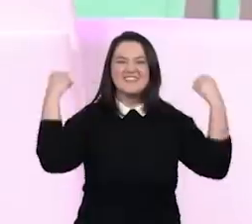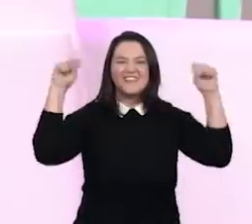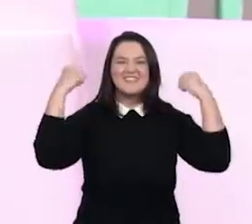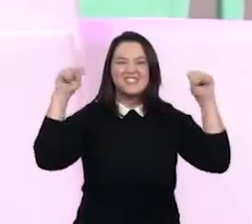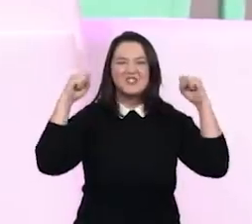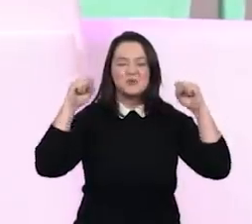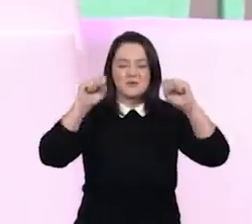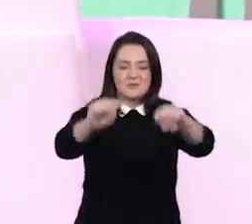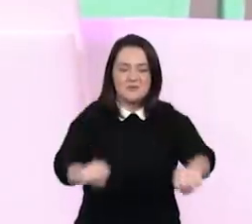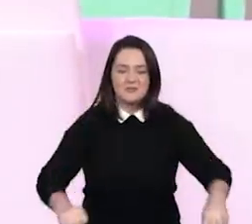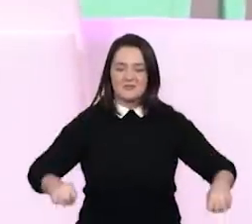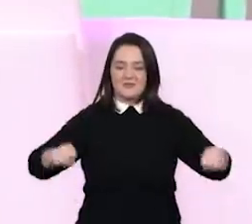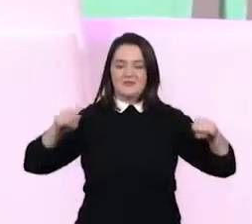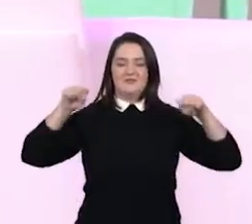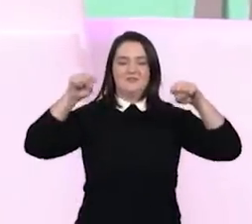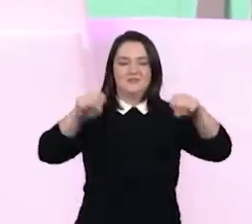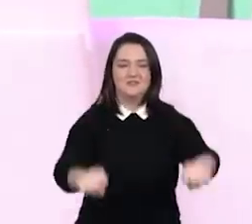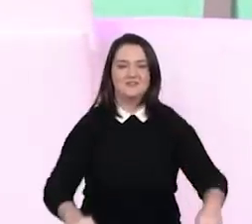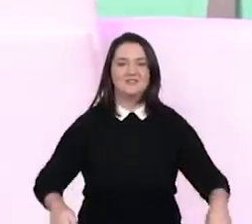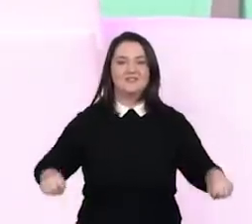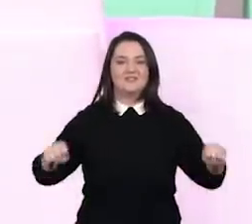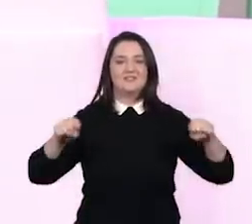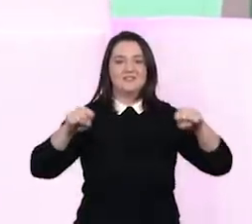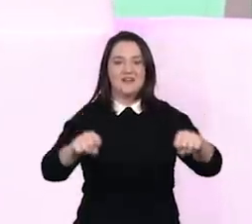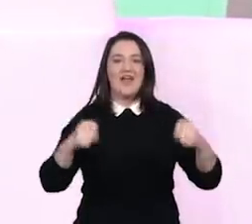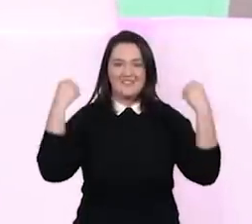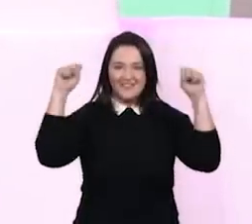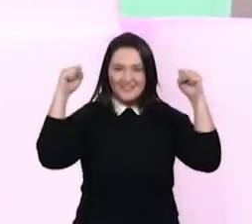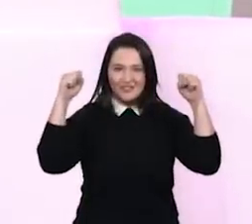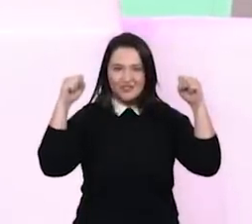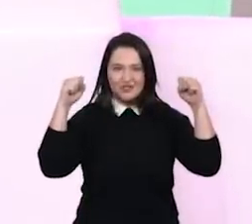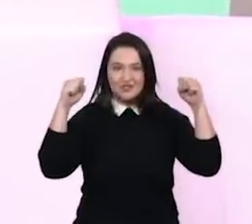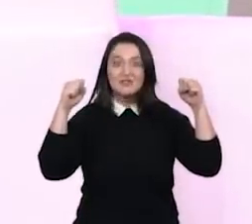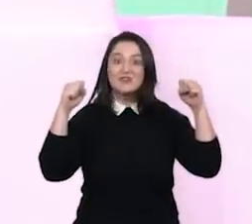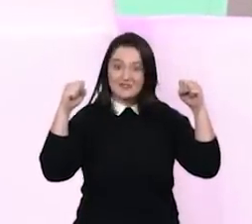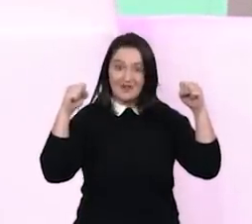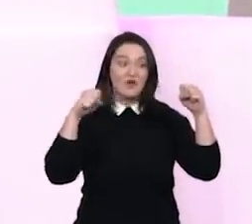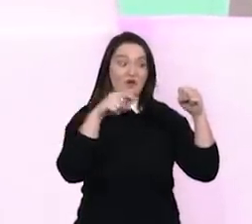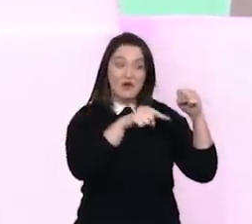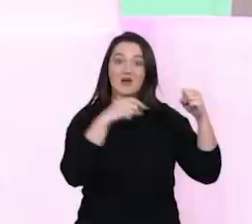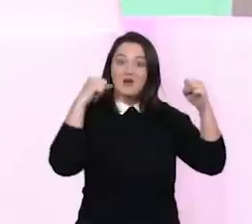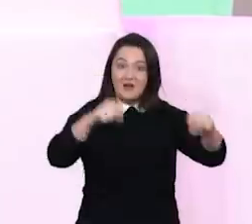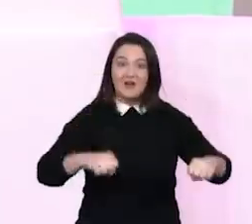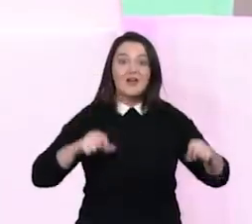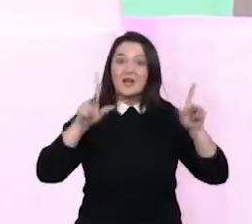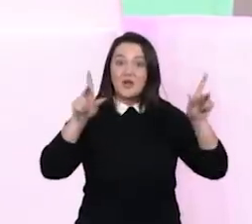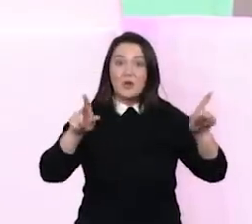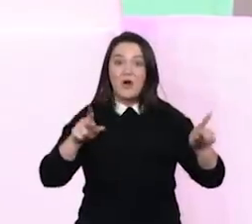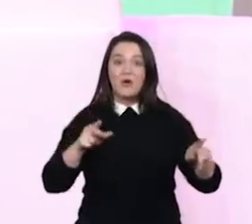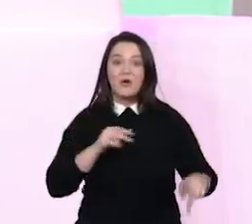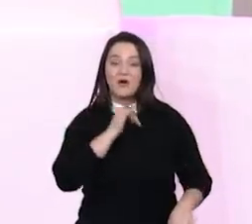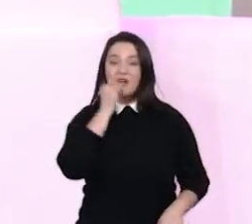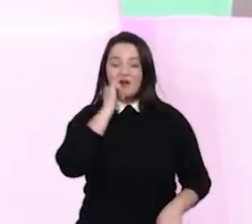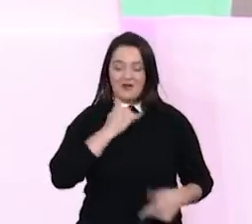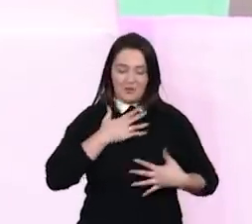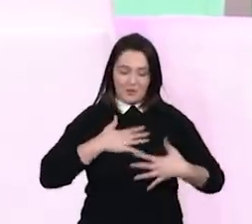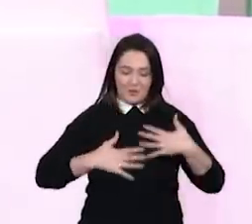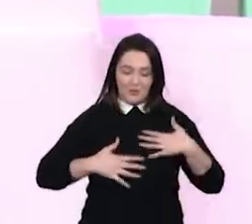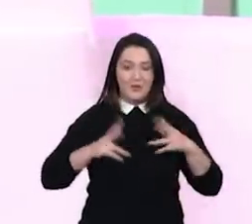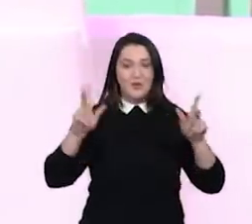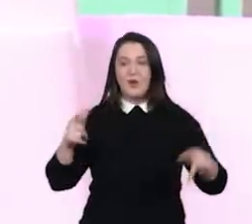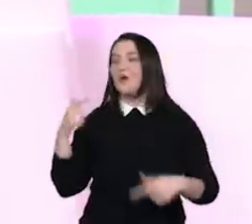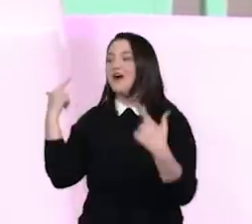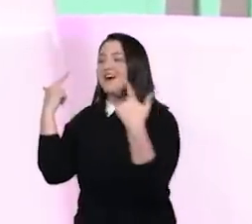Você precisa sentar com a sua esposa e conversar com ela sobre a juventude de vocês, rir. Estudos indicam que quando